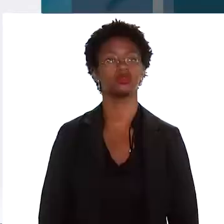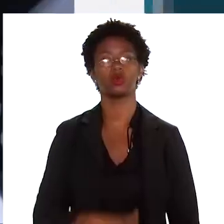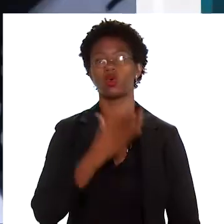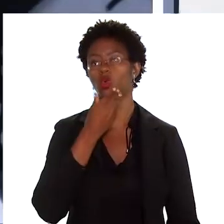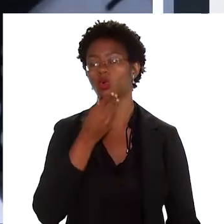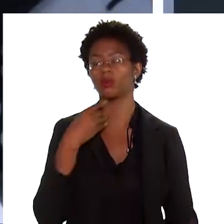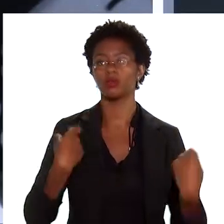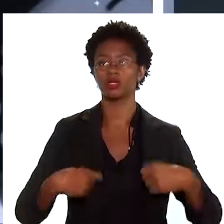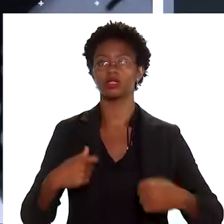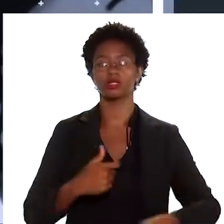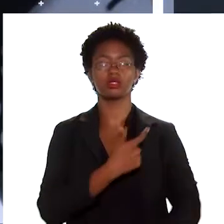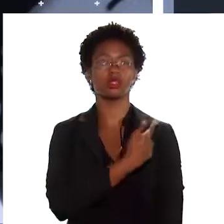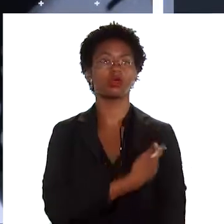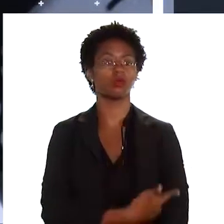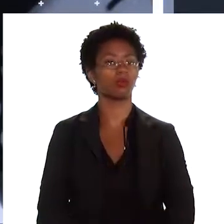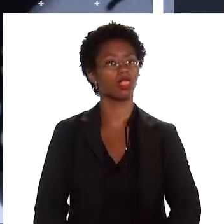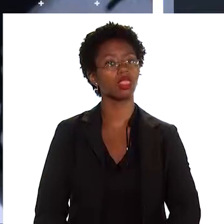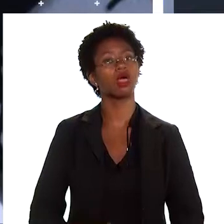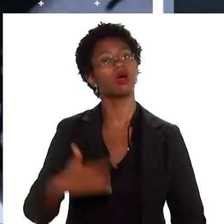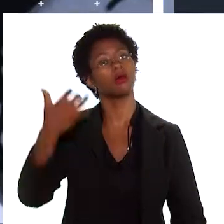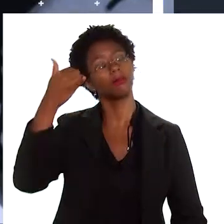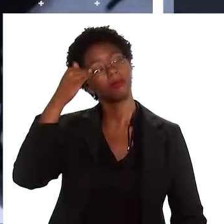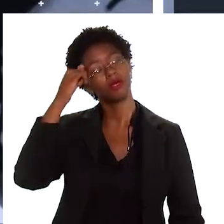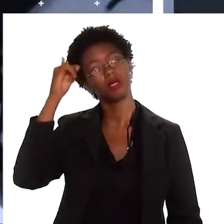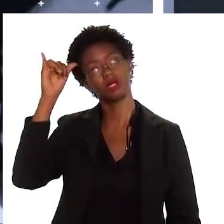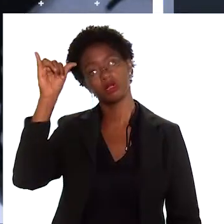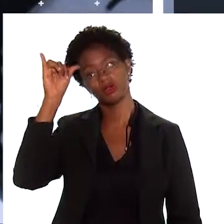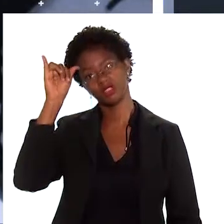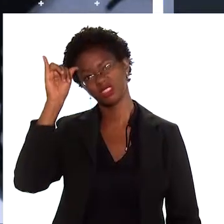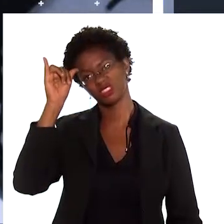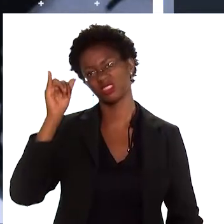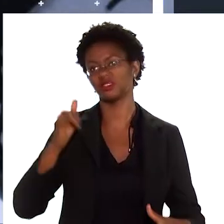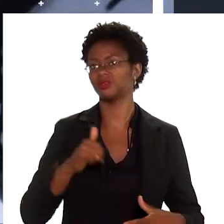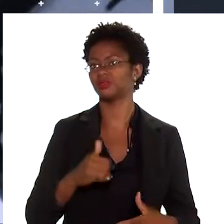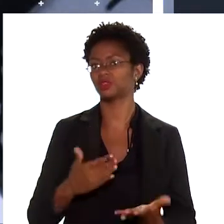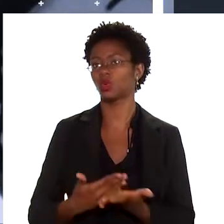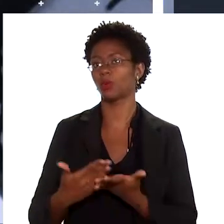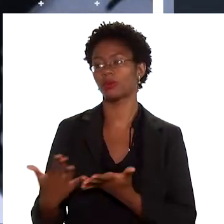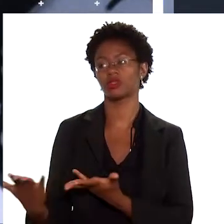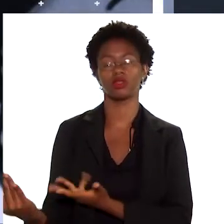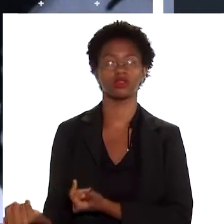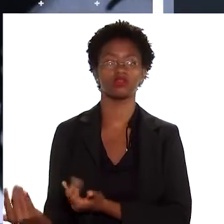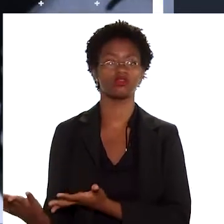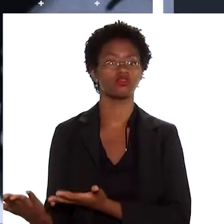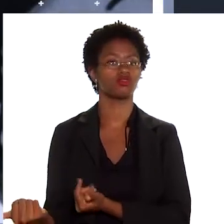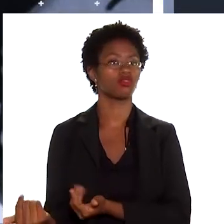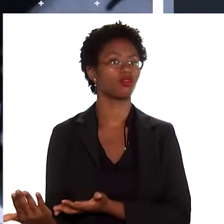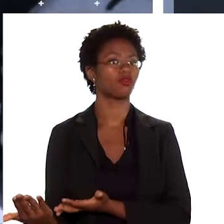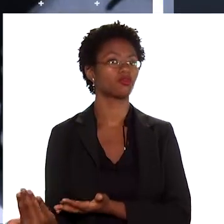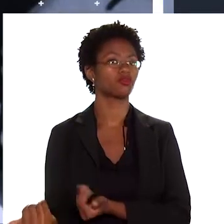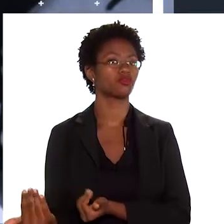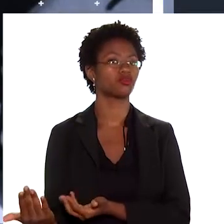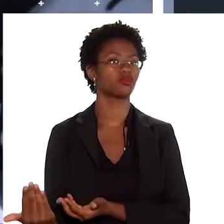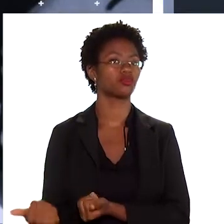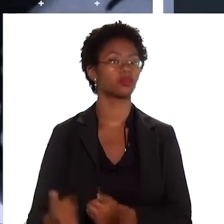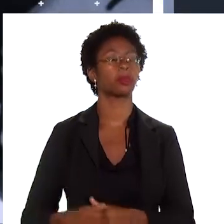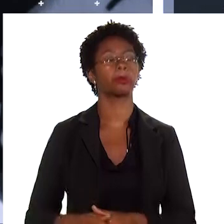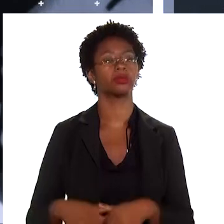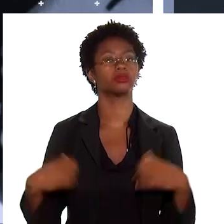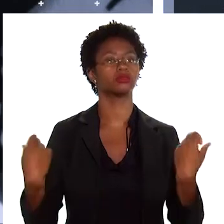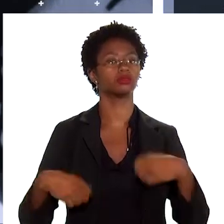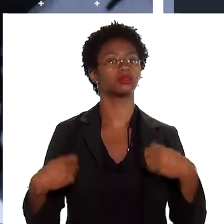que se comportar de uma forma preventiva desde a sua juventude. Ele tem que